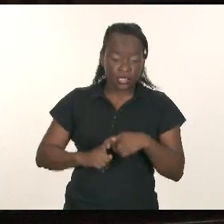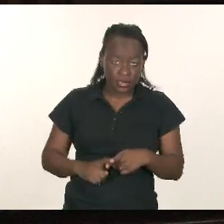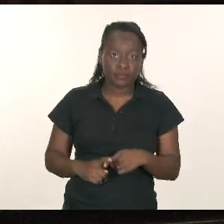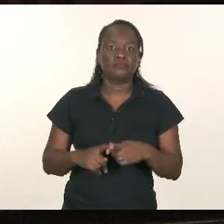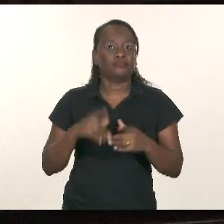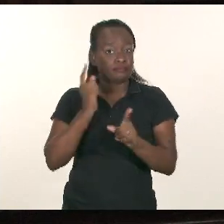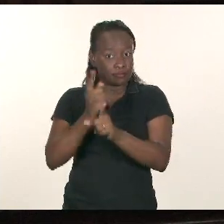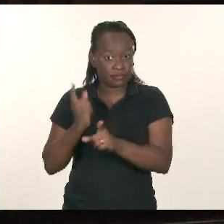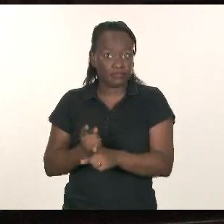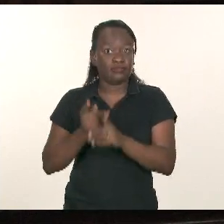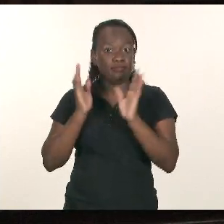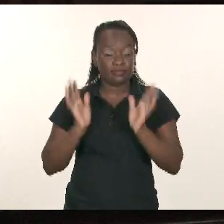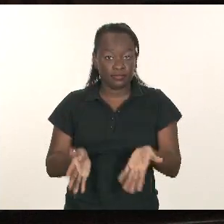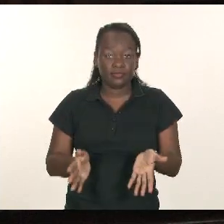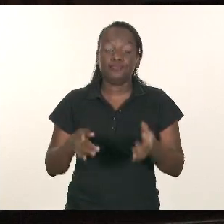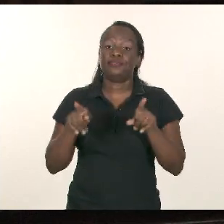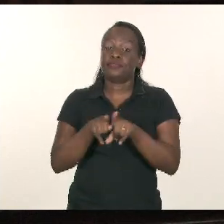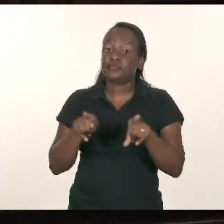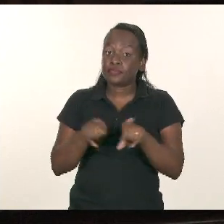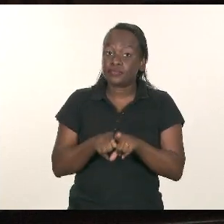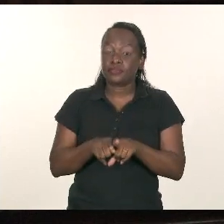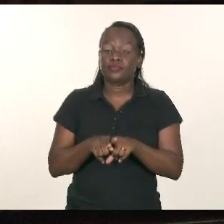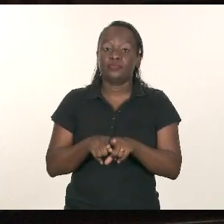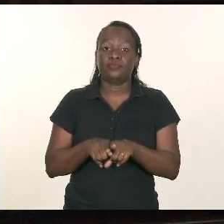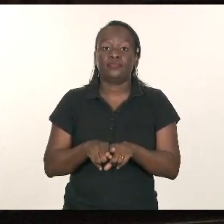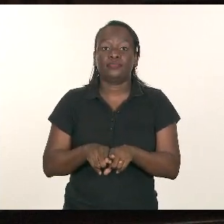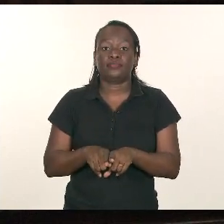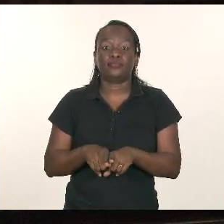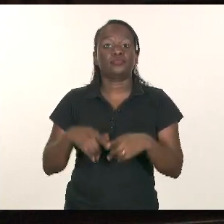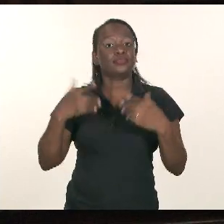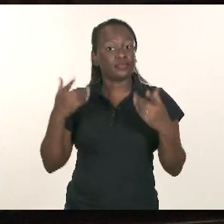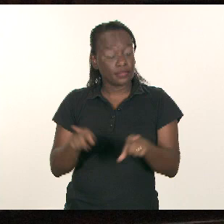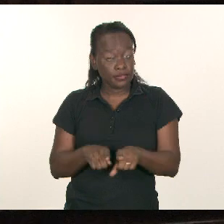derrocada da economia do Estado, mas, ao mesmo tempo,